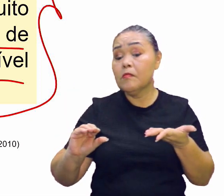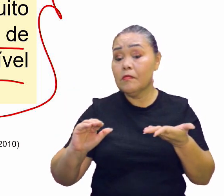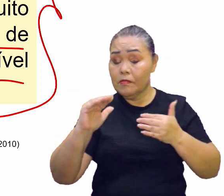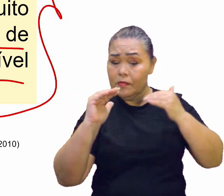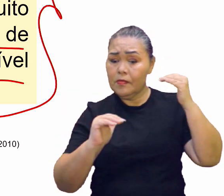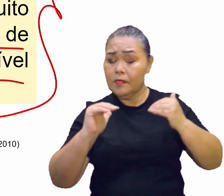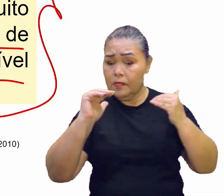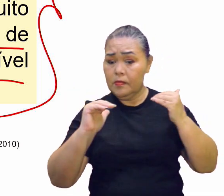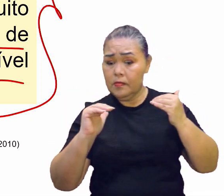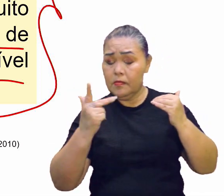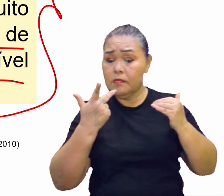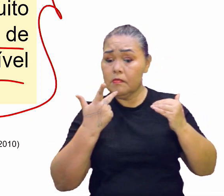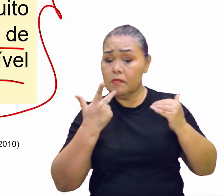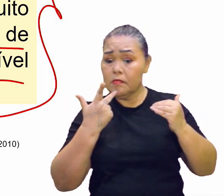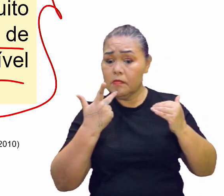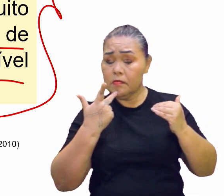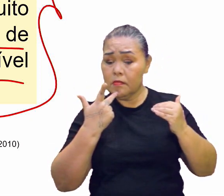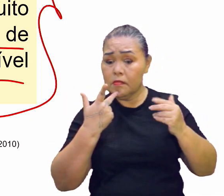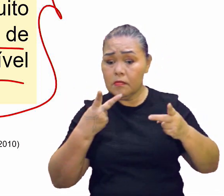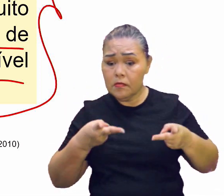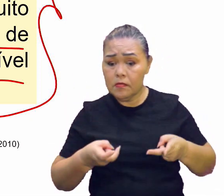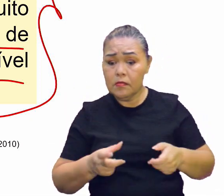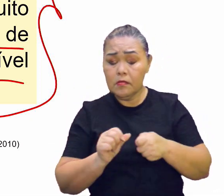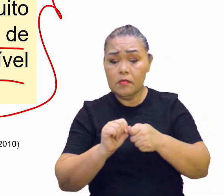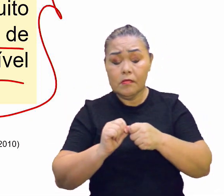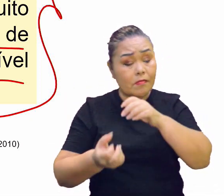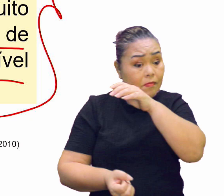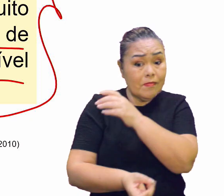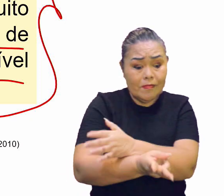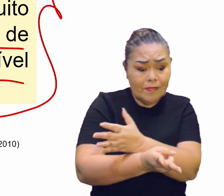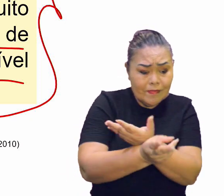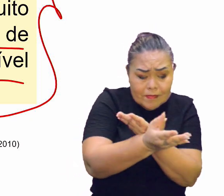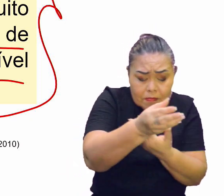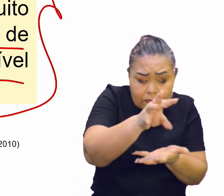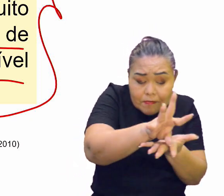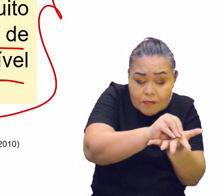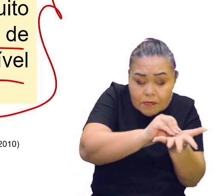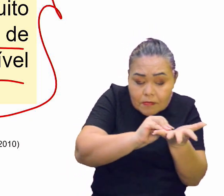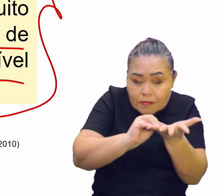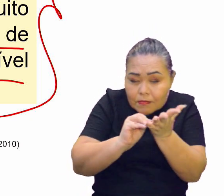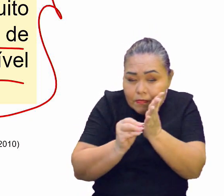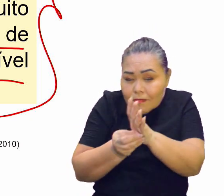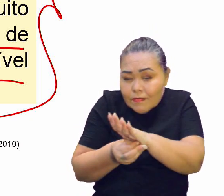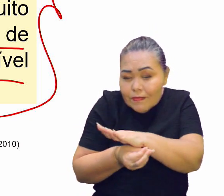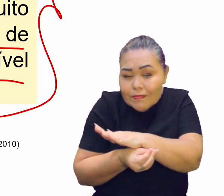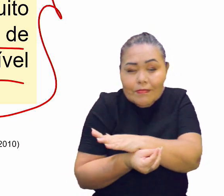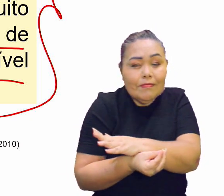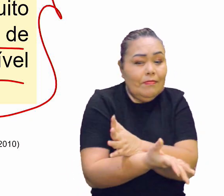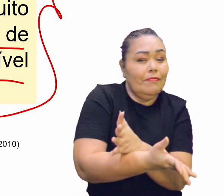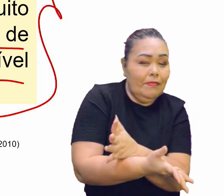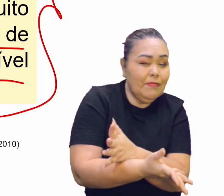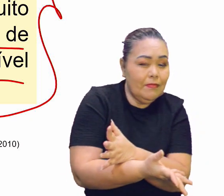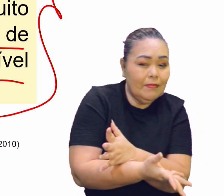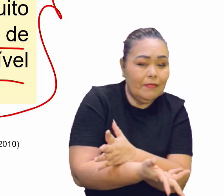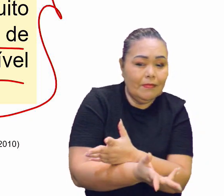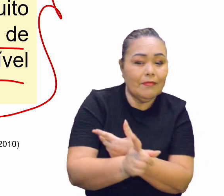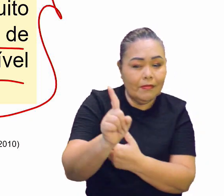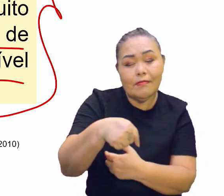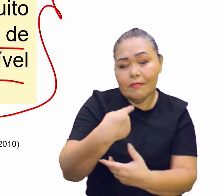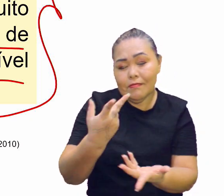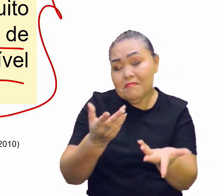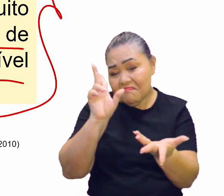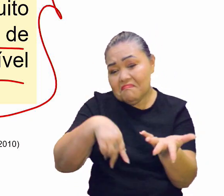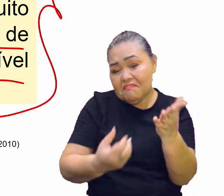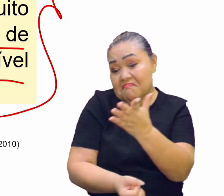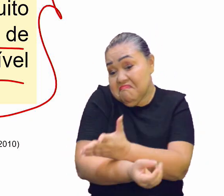por causa daquilo que a gente acabou de falar, né, que é o câncer, que é a corrupção, acaba se desviando, né, para outras finalidades que é a